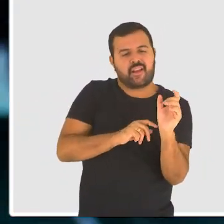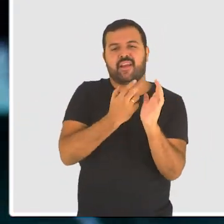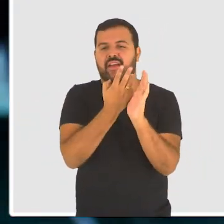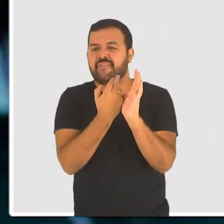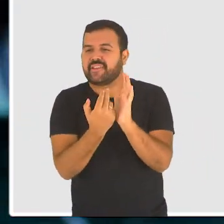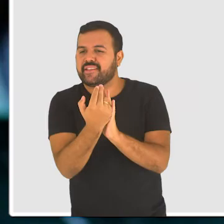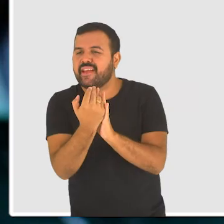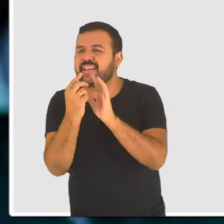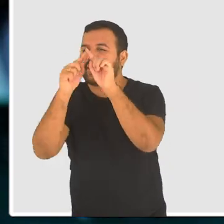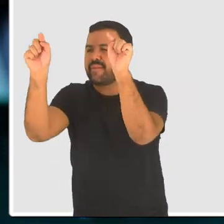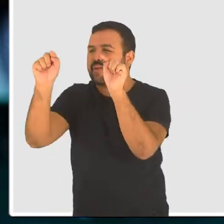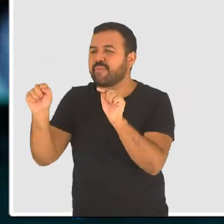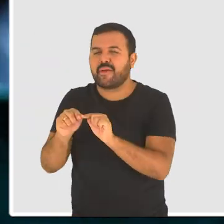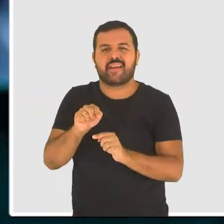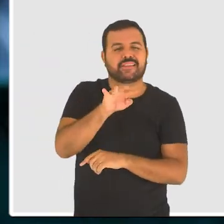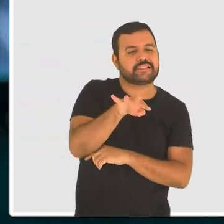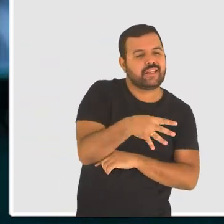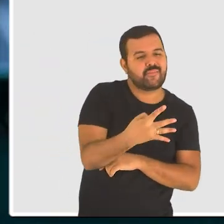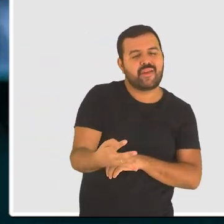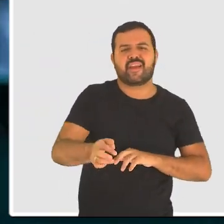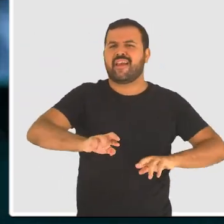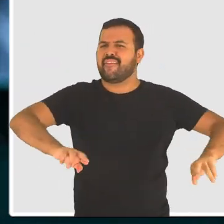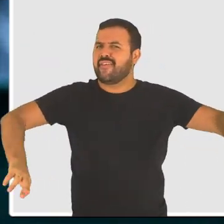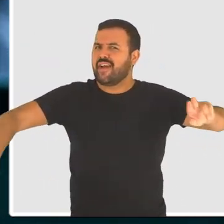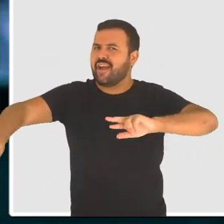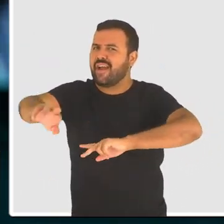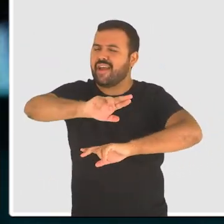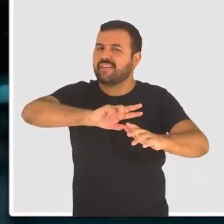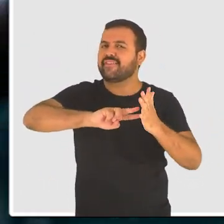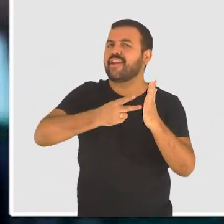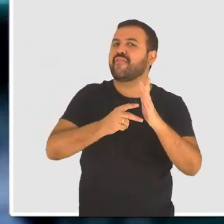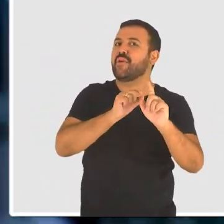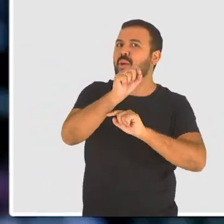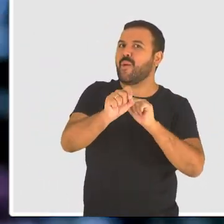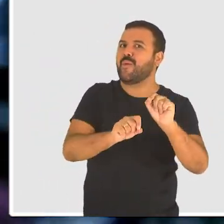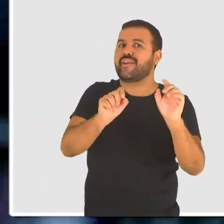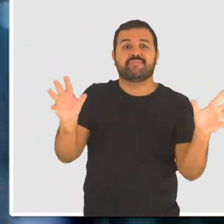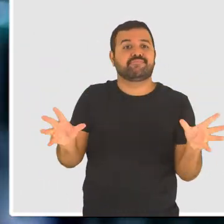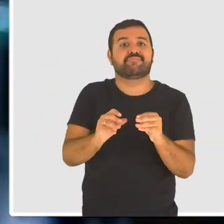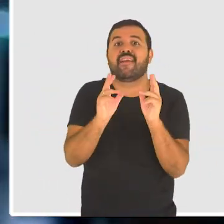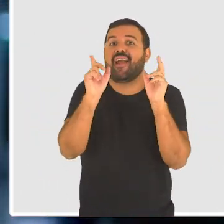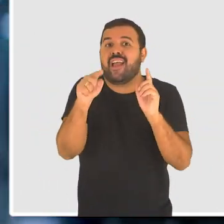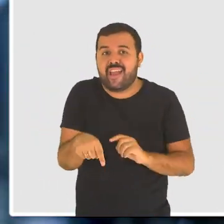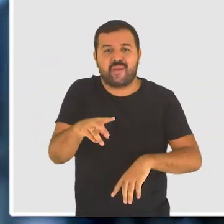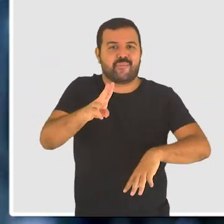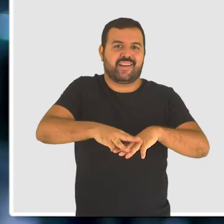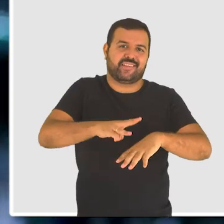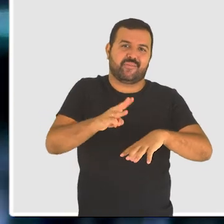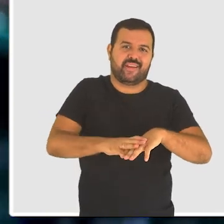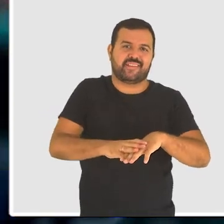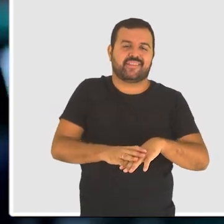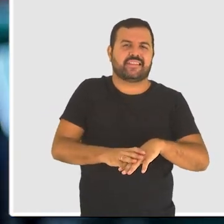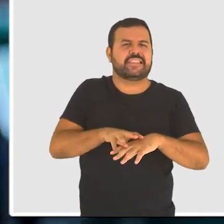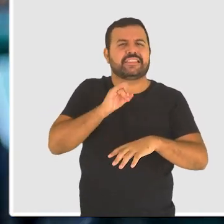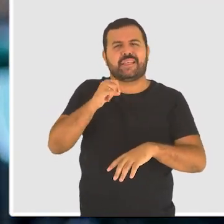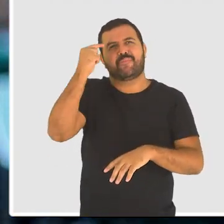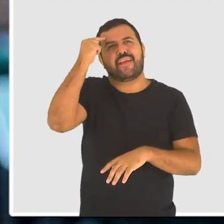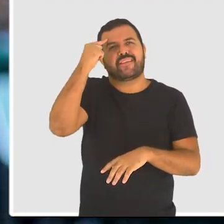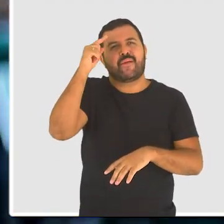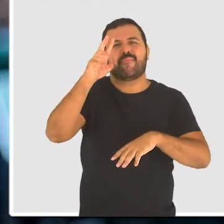palavras, ou com esquemas, ou com tabelas, a gente está fazendo matemática tanto quanto